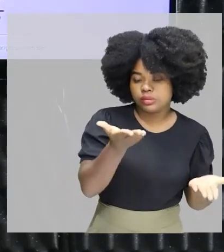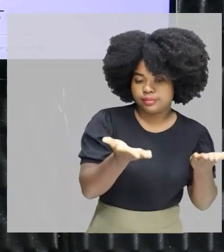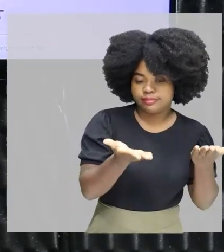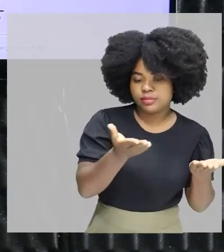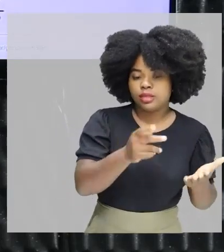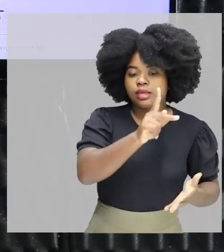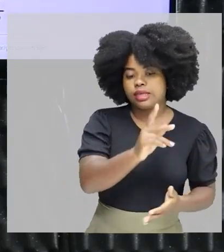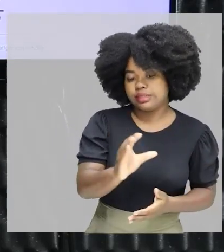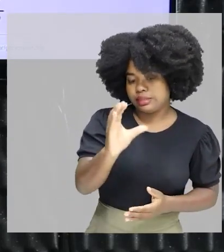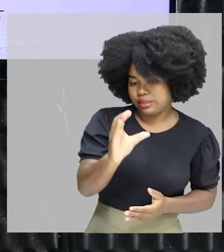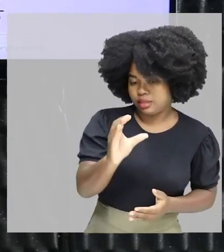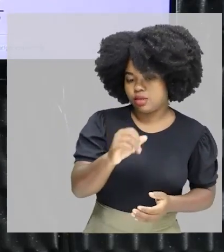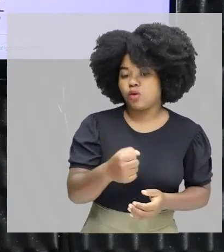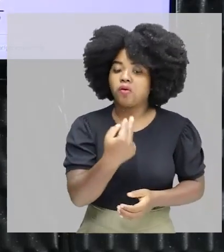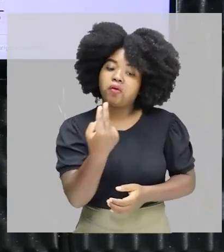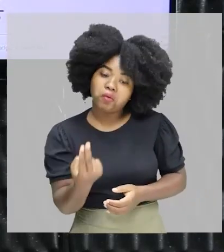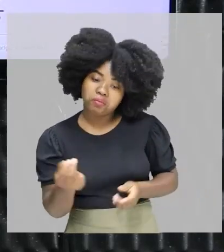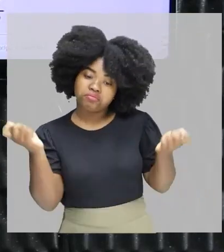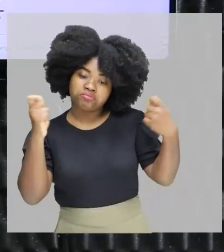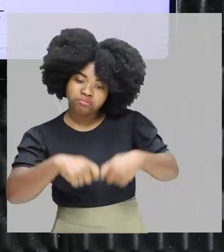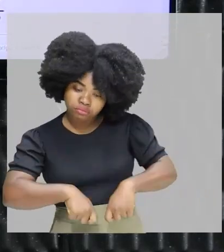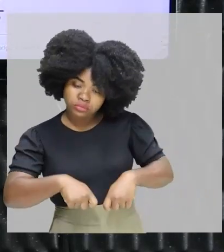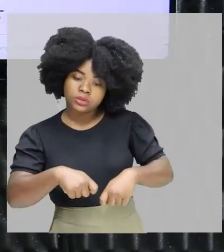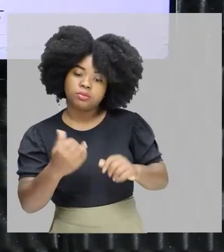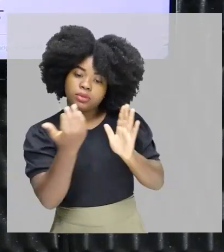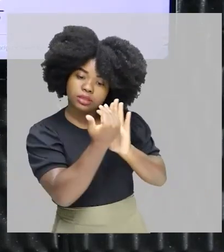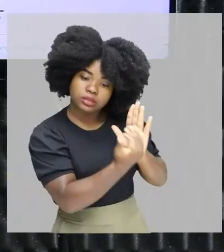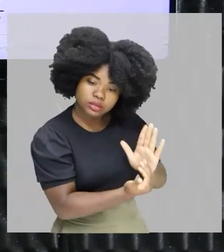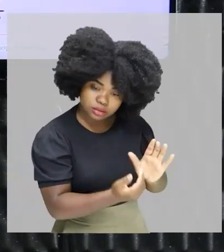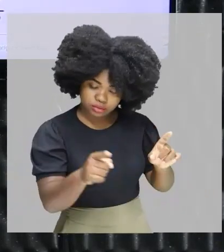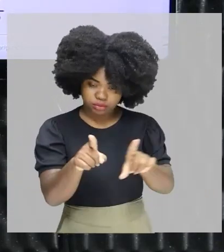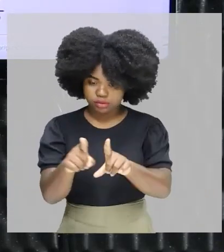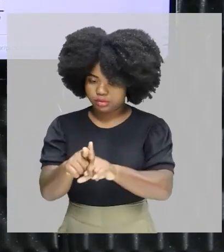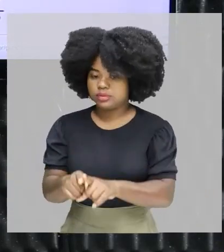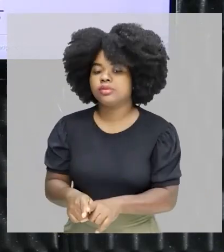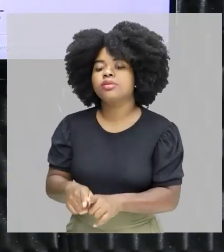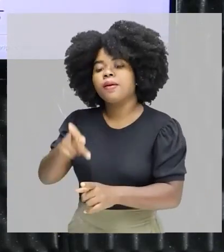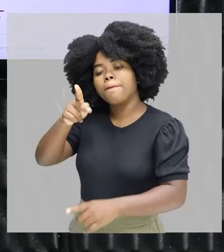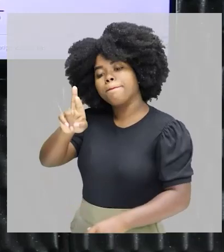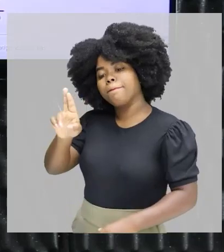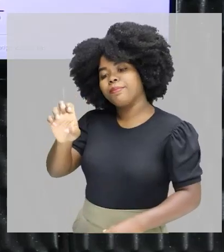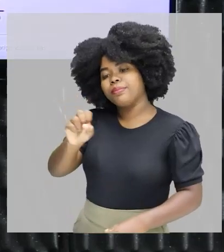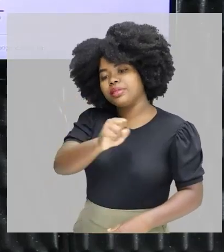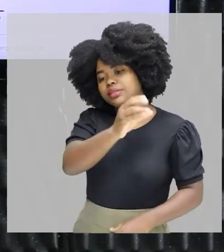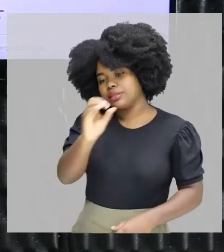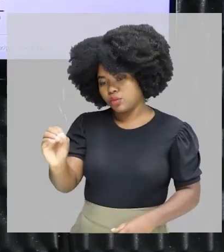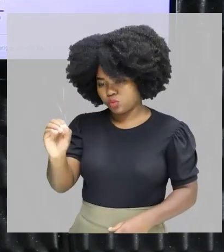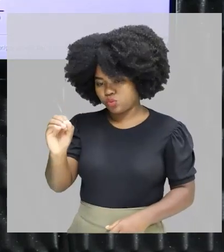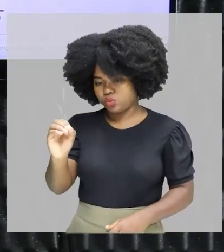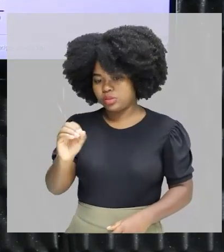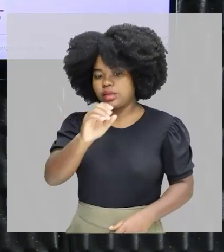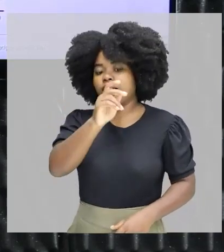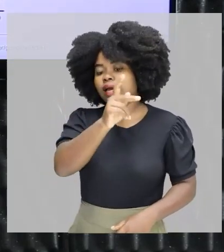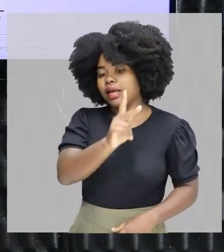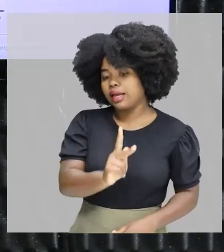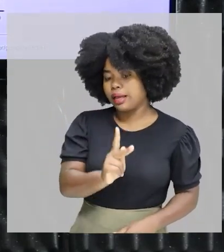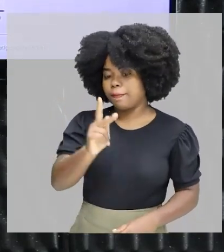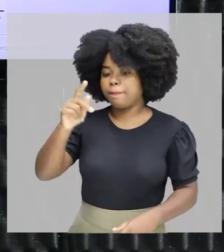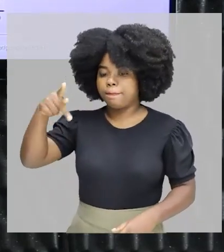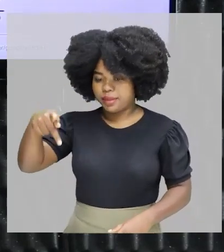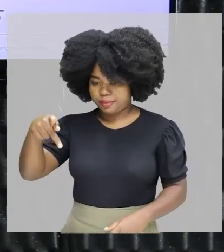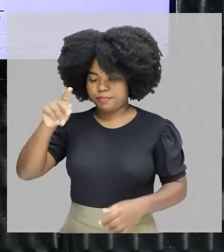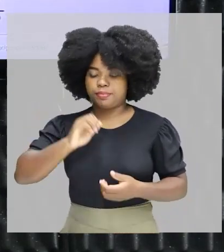o Kc, ou então a constante em função das pressões parciais, Kp,